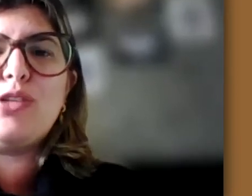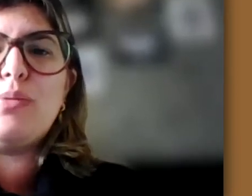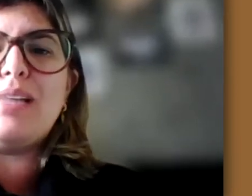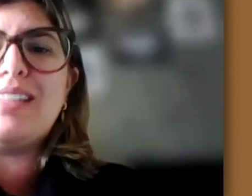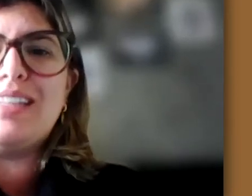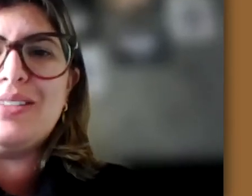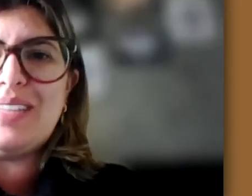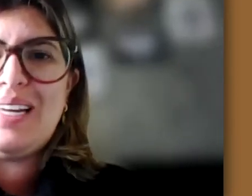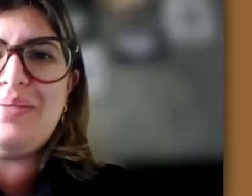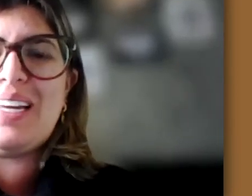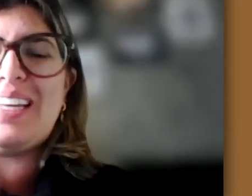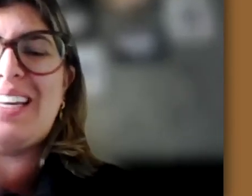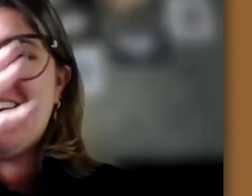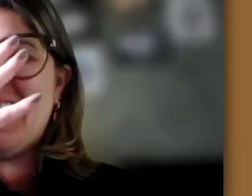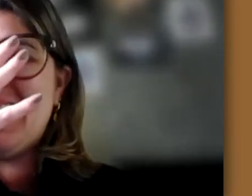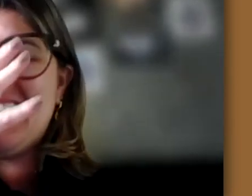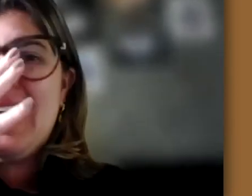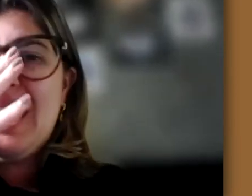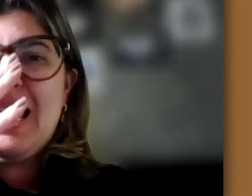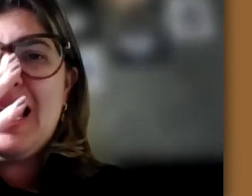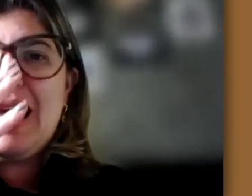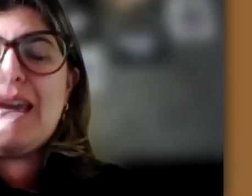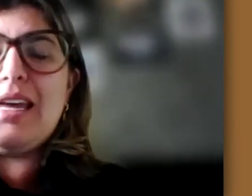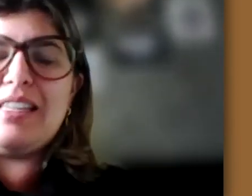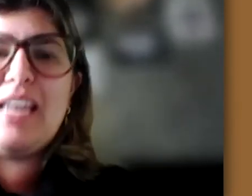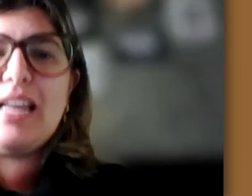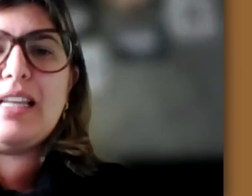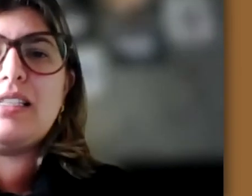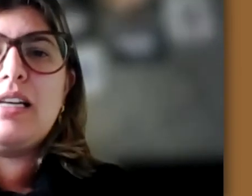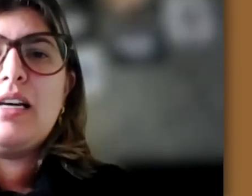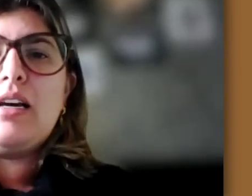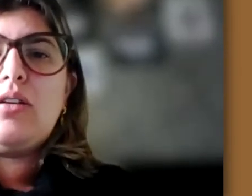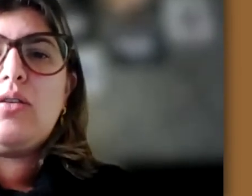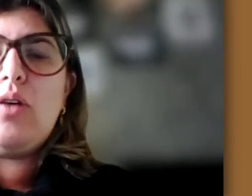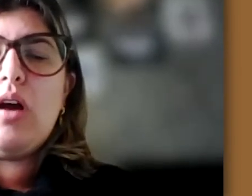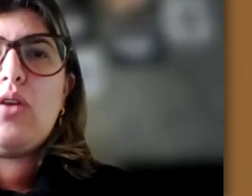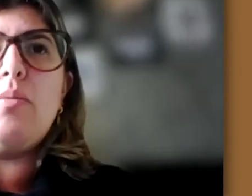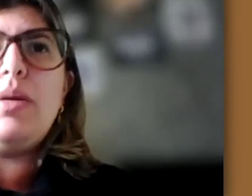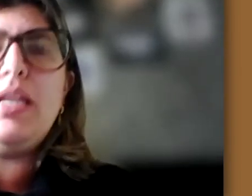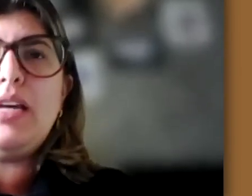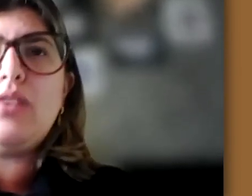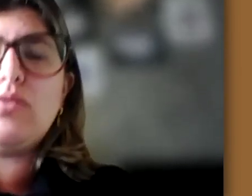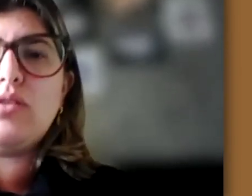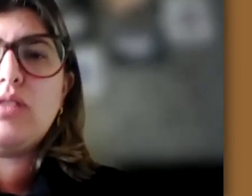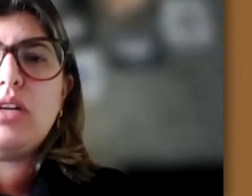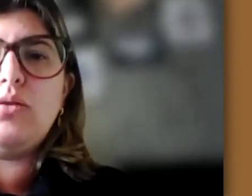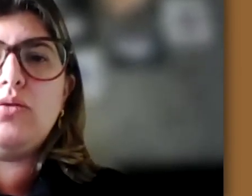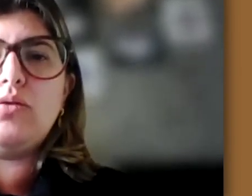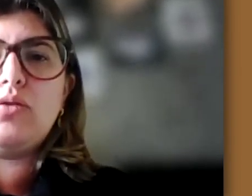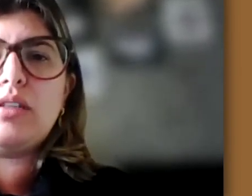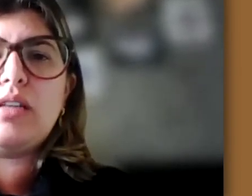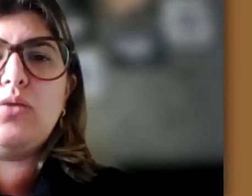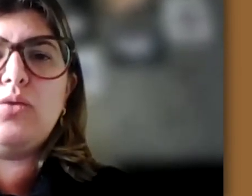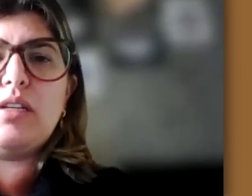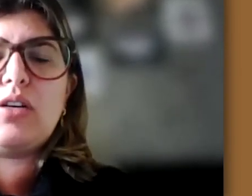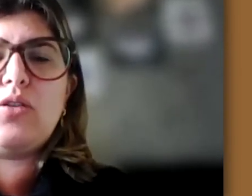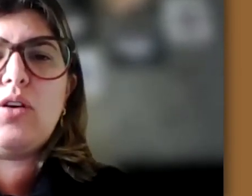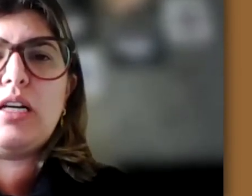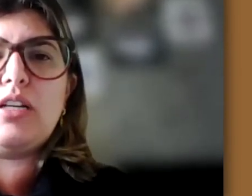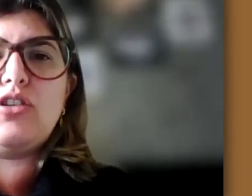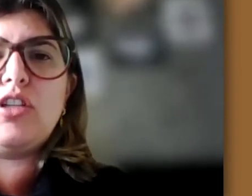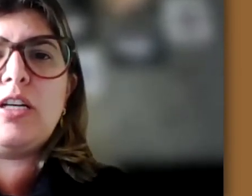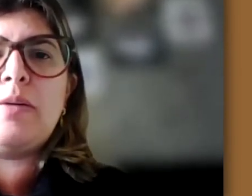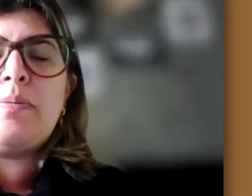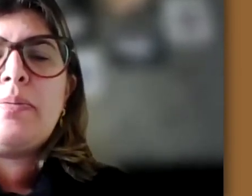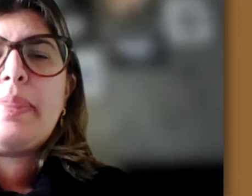eu passo bastão, né, para que eles e elas combinem com seus alunos e suas alunas